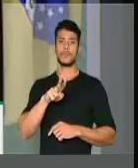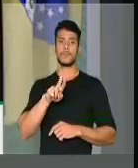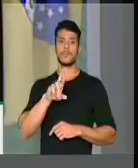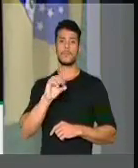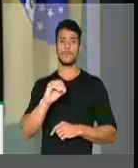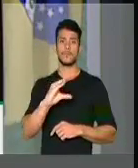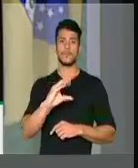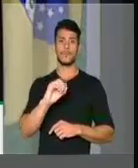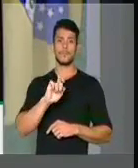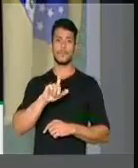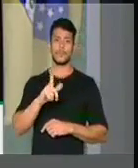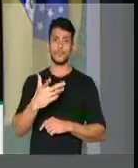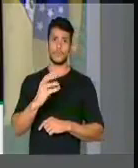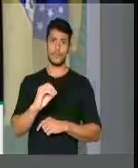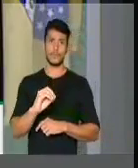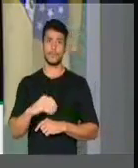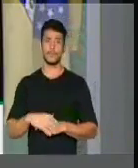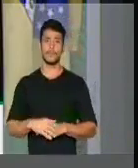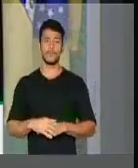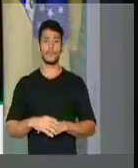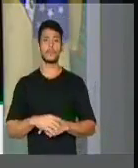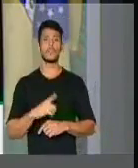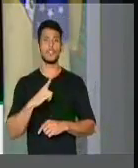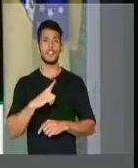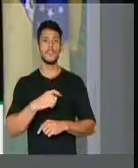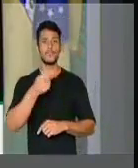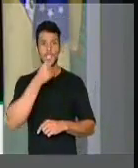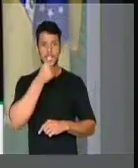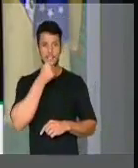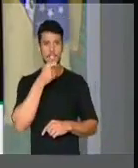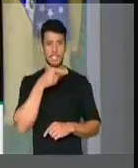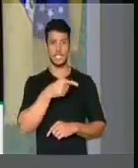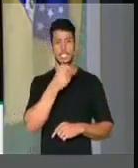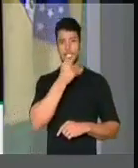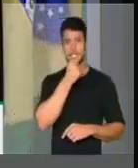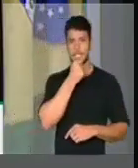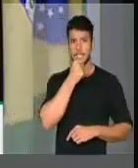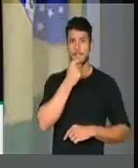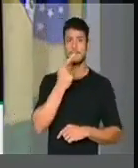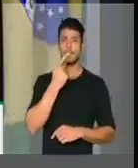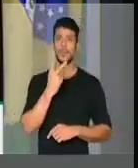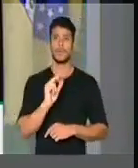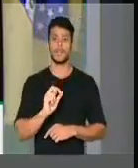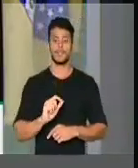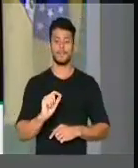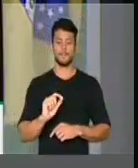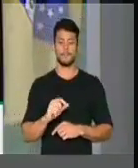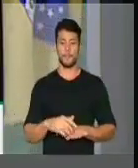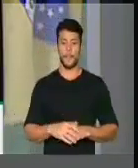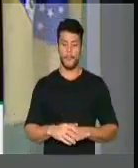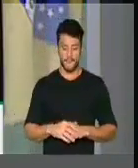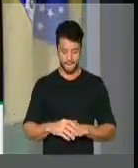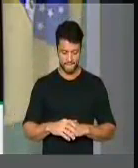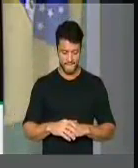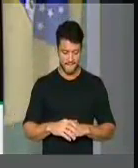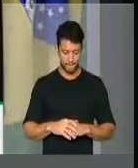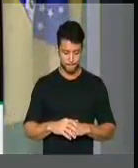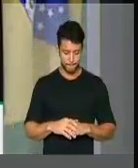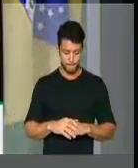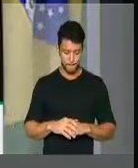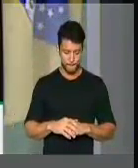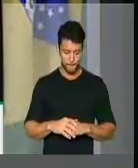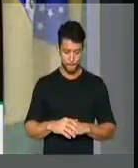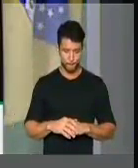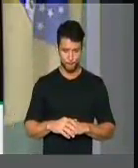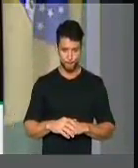à jornalista Dina Magalhães. Ele diz com muita propriedade isso.